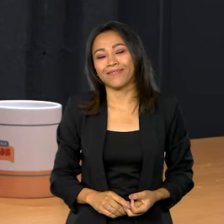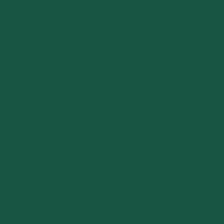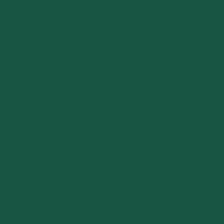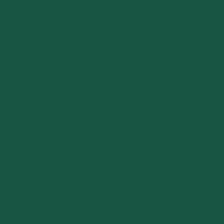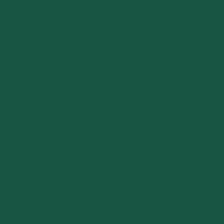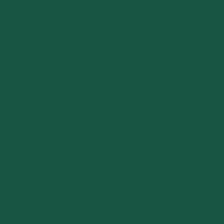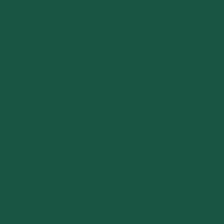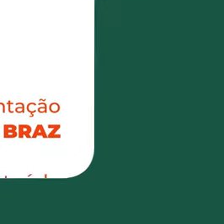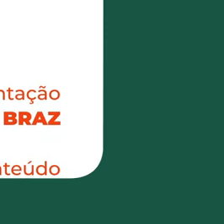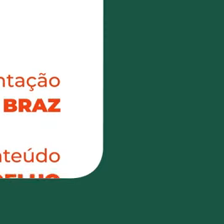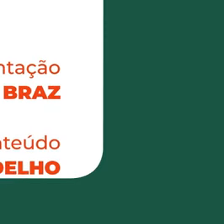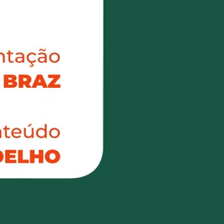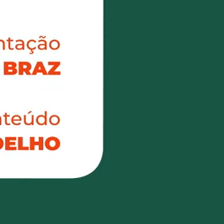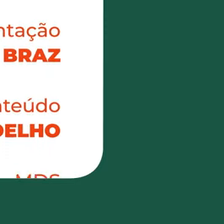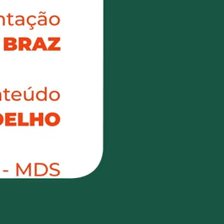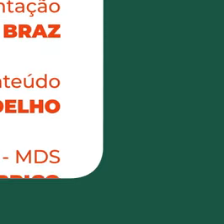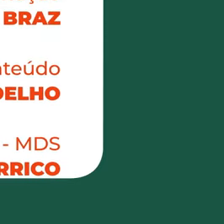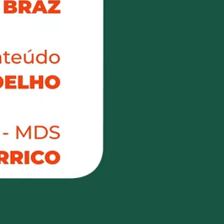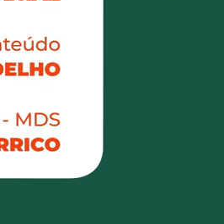des